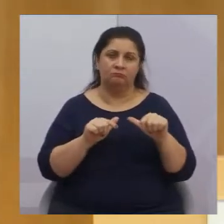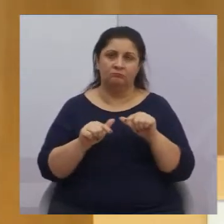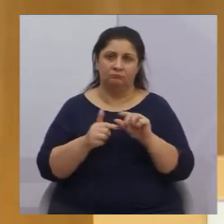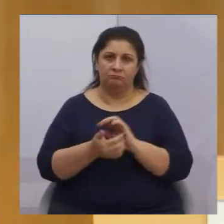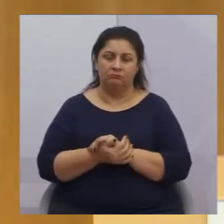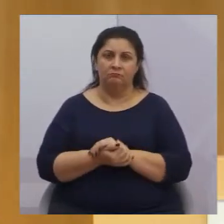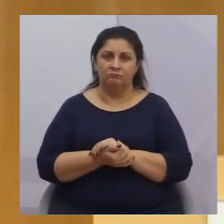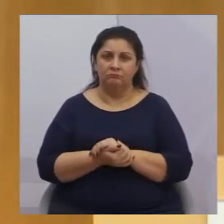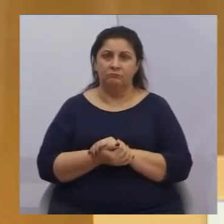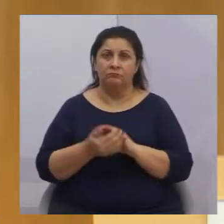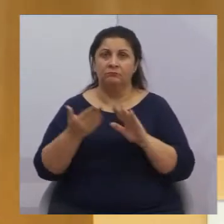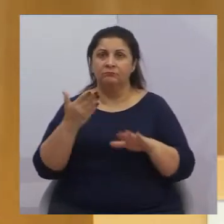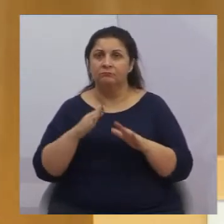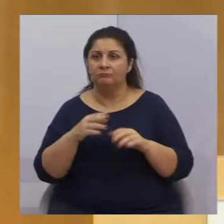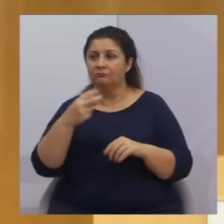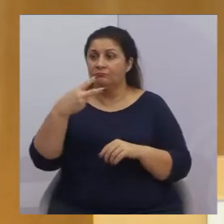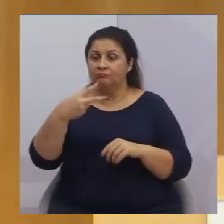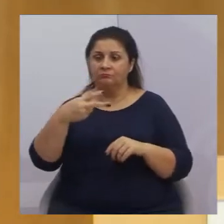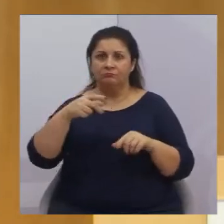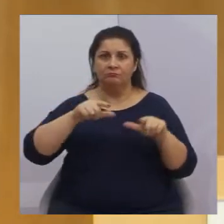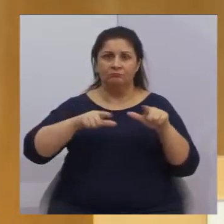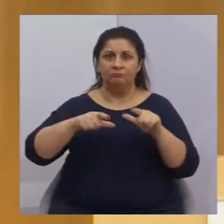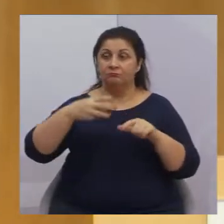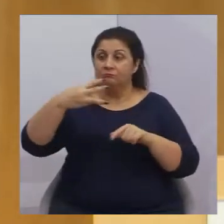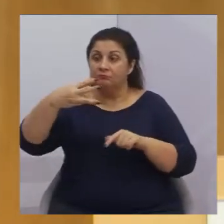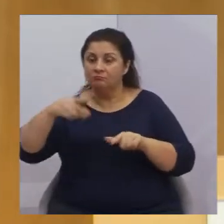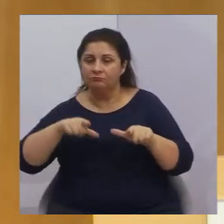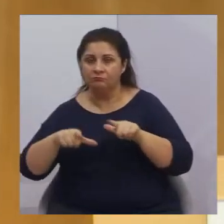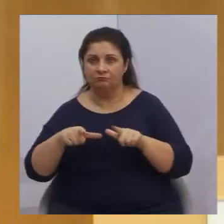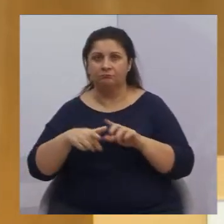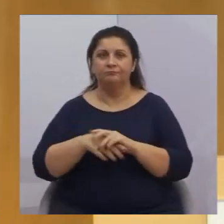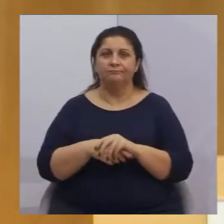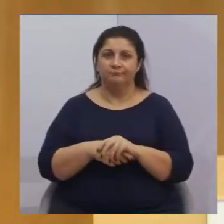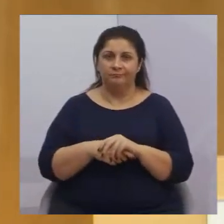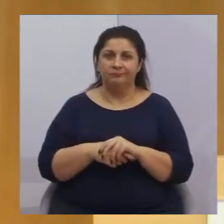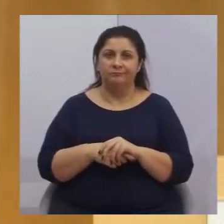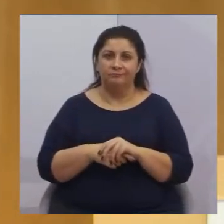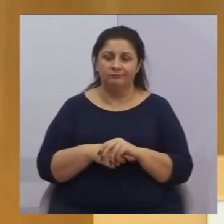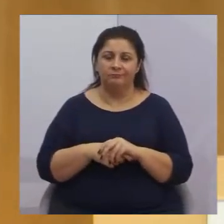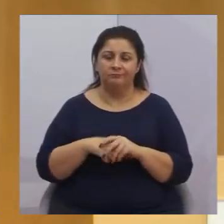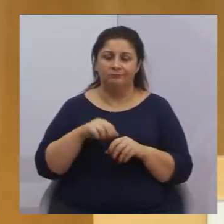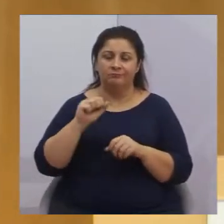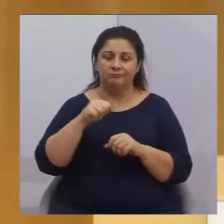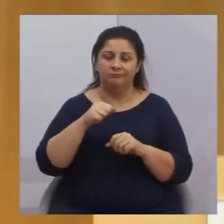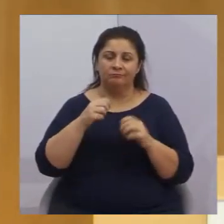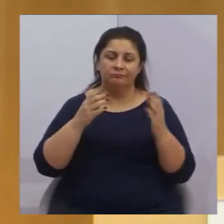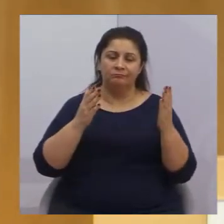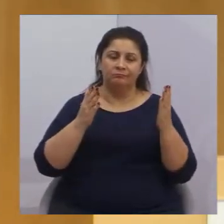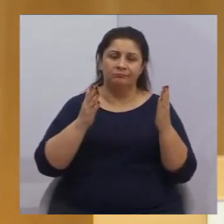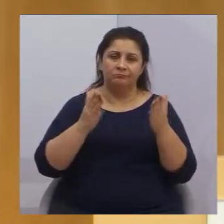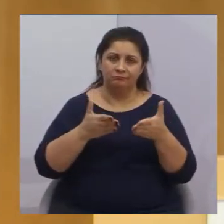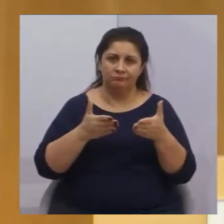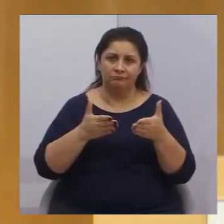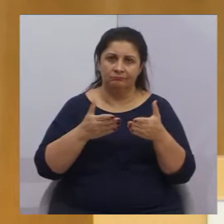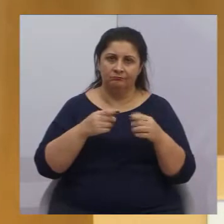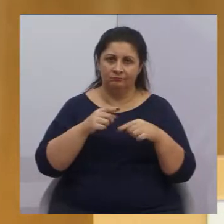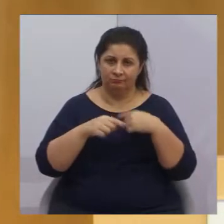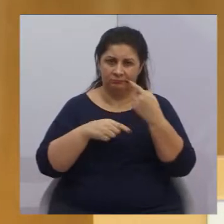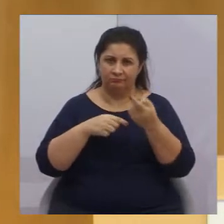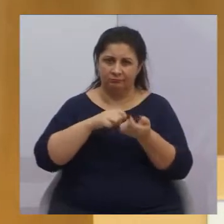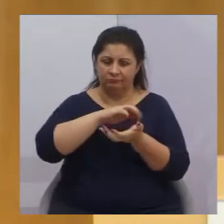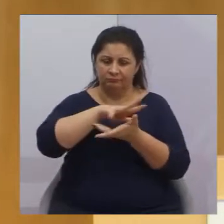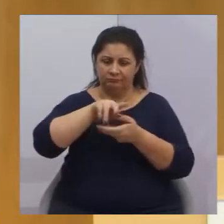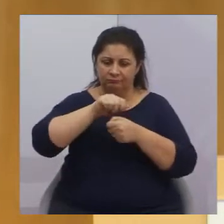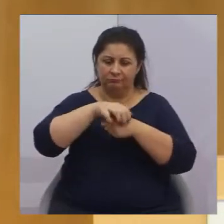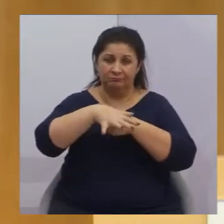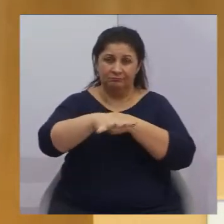assumindo muitas vezes aí 2, 3 cargas de trabalho, e elas estão hoje, após pandemia, entre